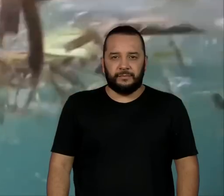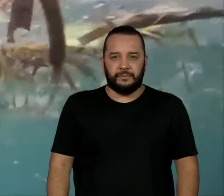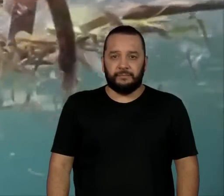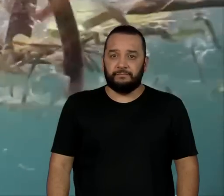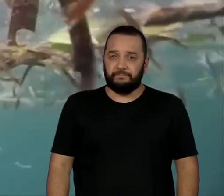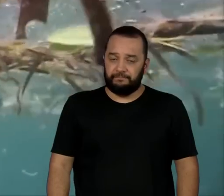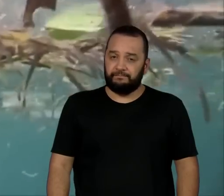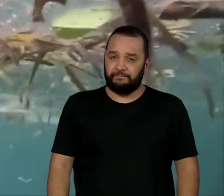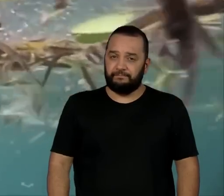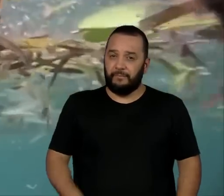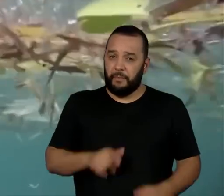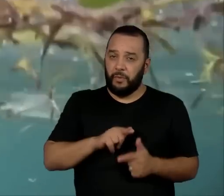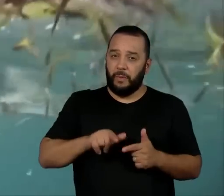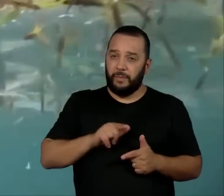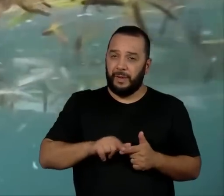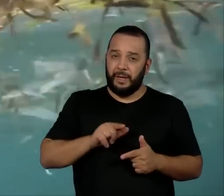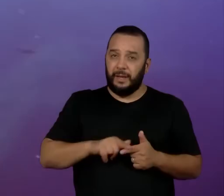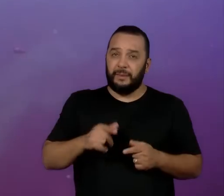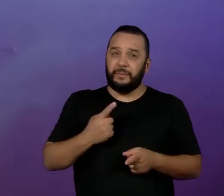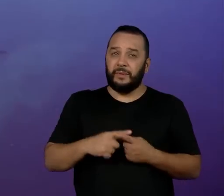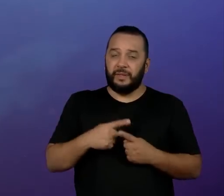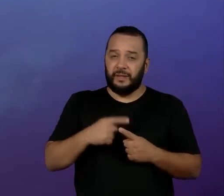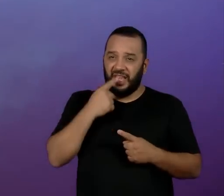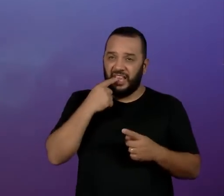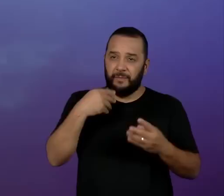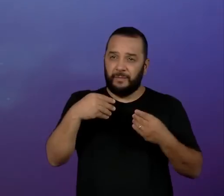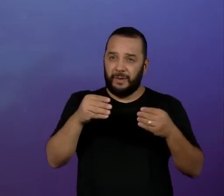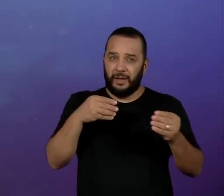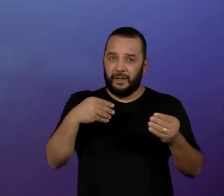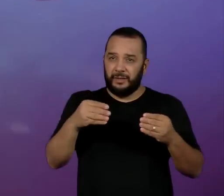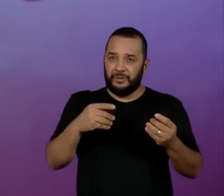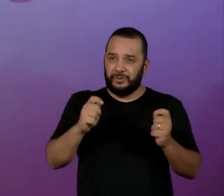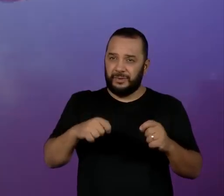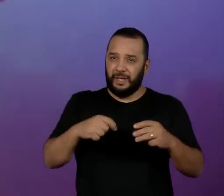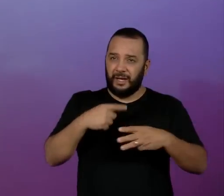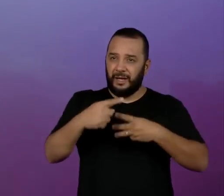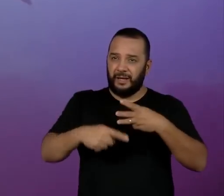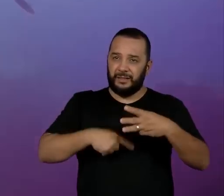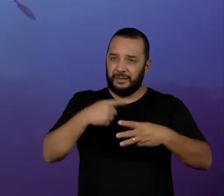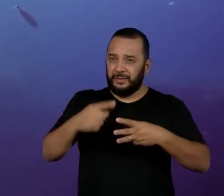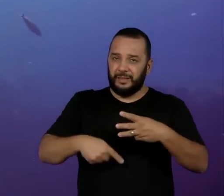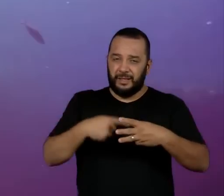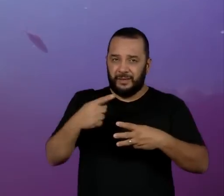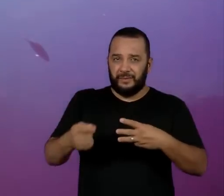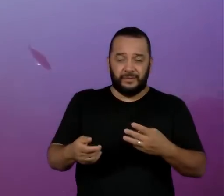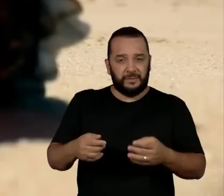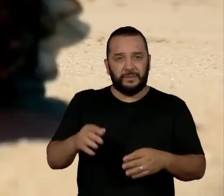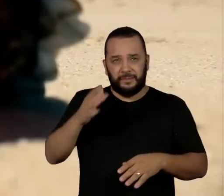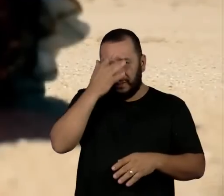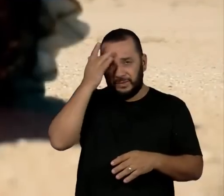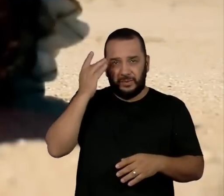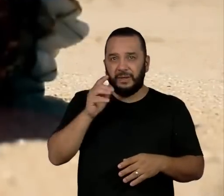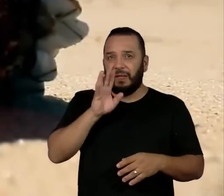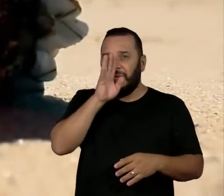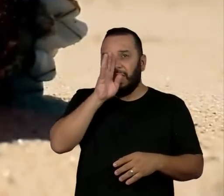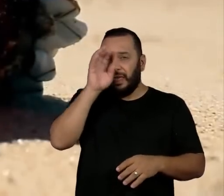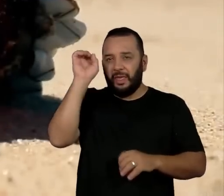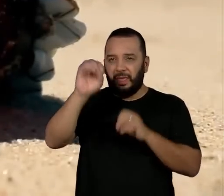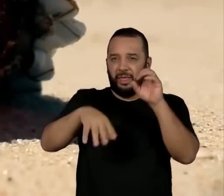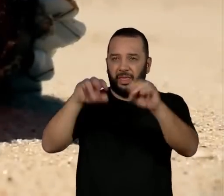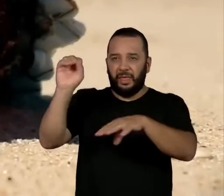O problema começa com a quantidade de plásticos que poderiam ser reciclados, descartados de forma incorreta nas